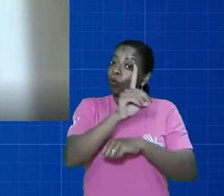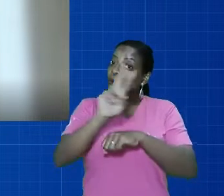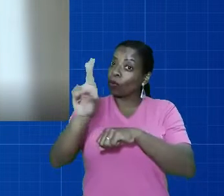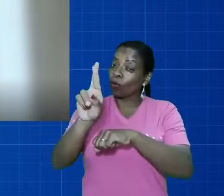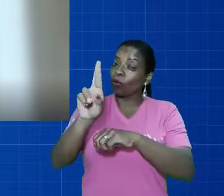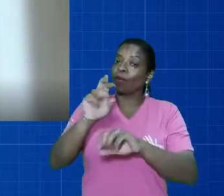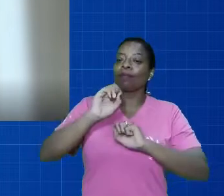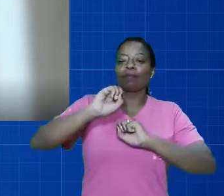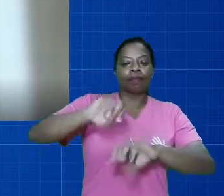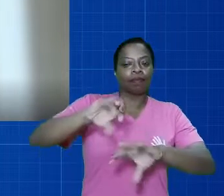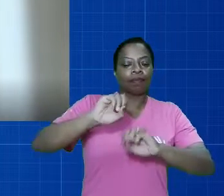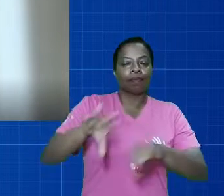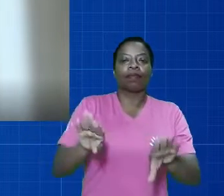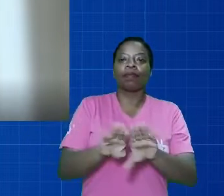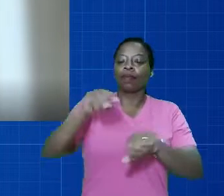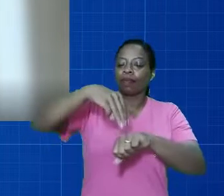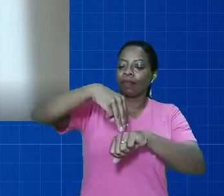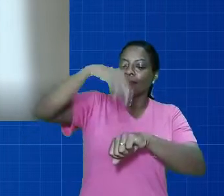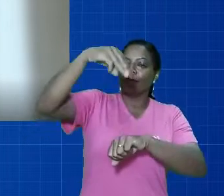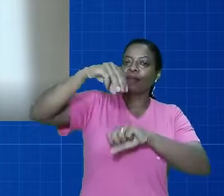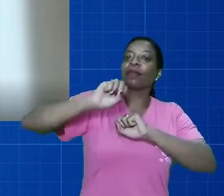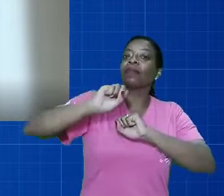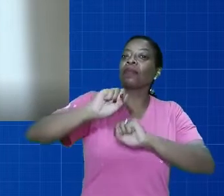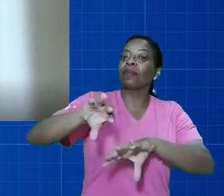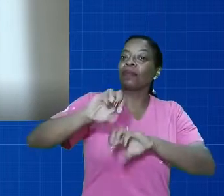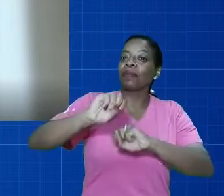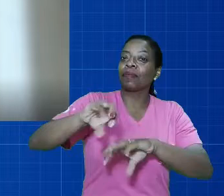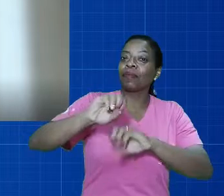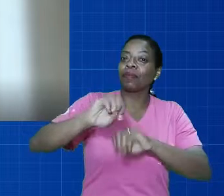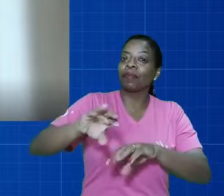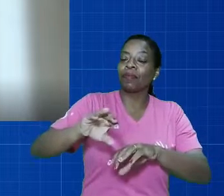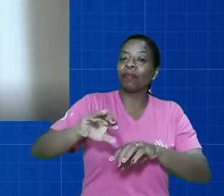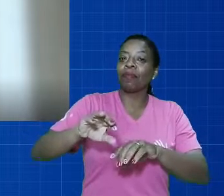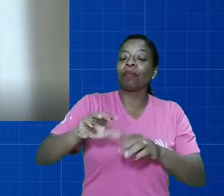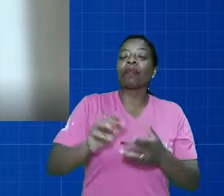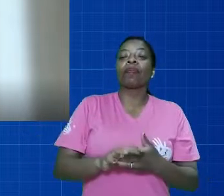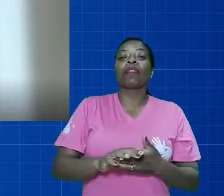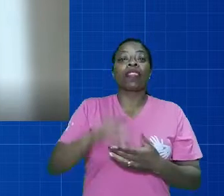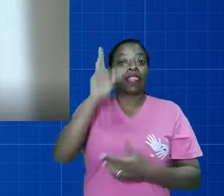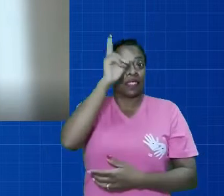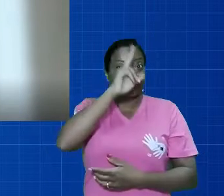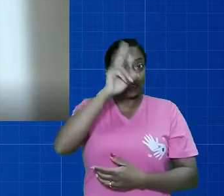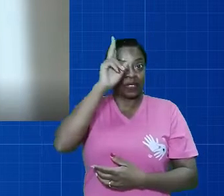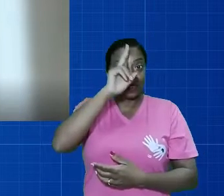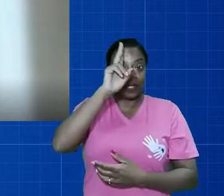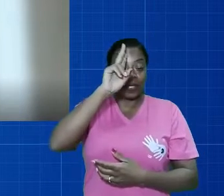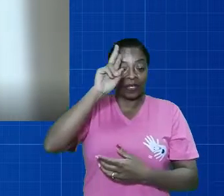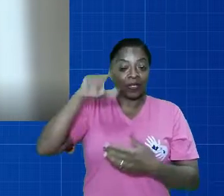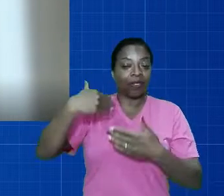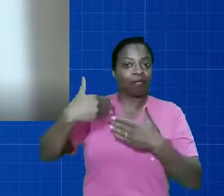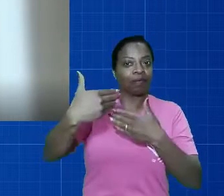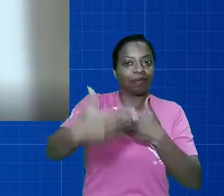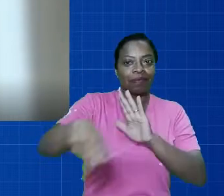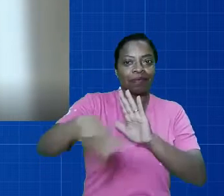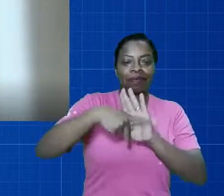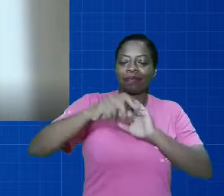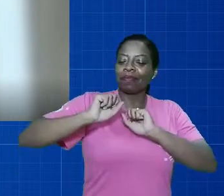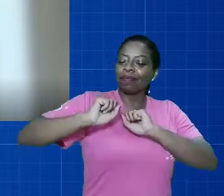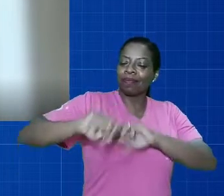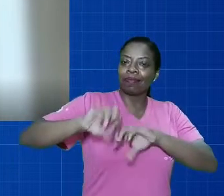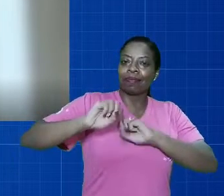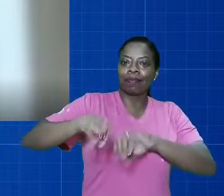é doutor em educação e mestre em educação na linha de História e Historiografia